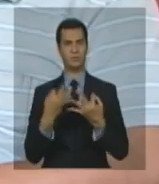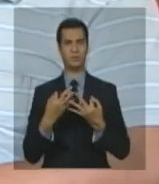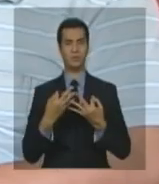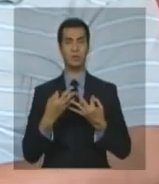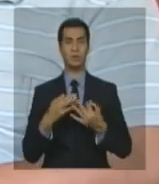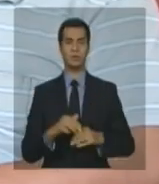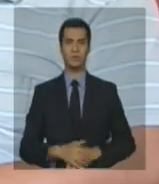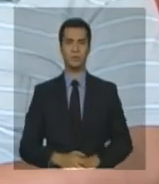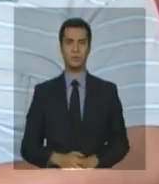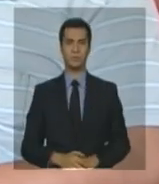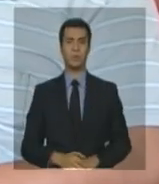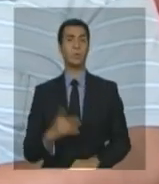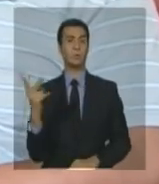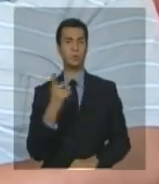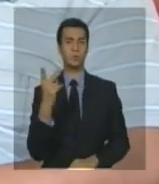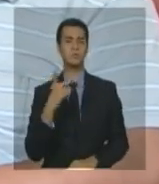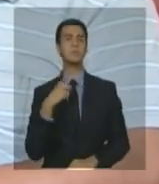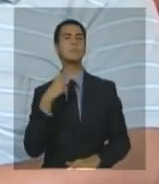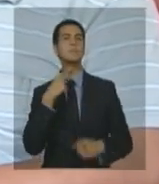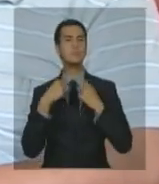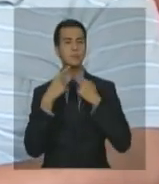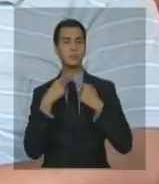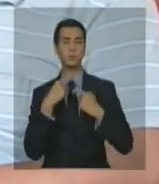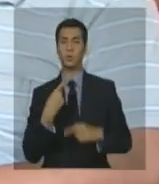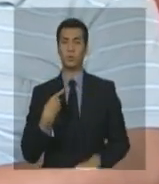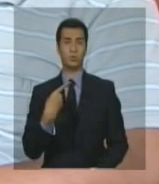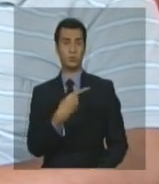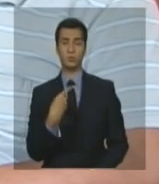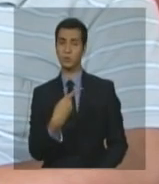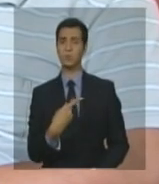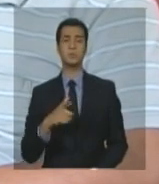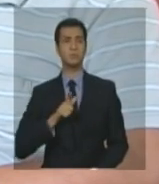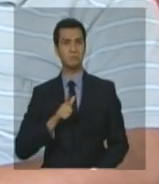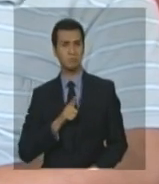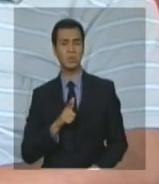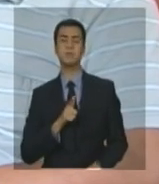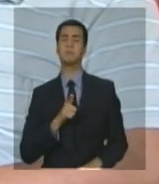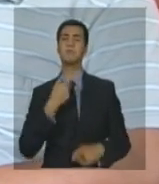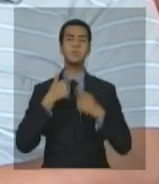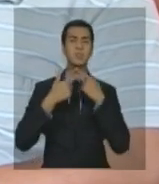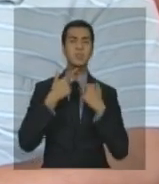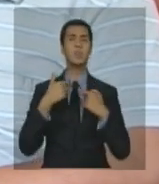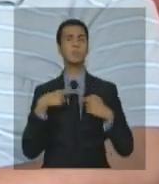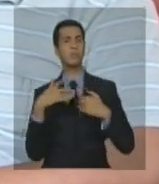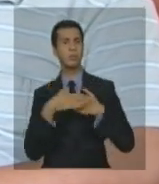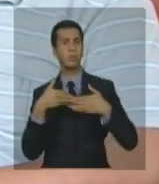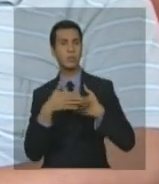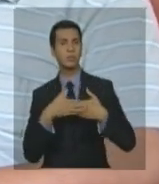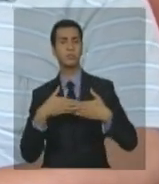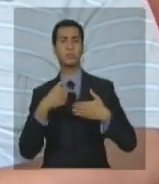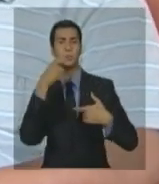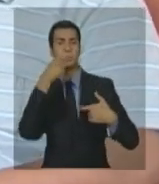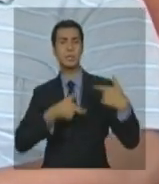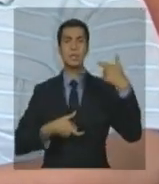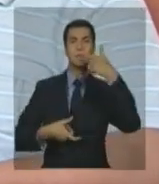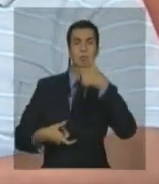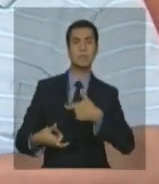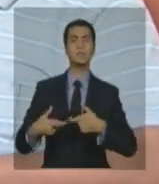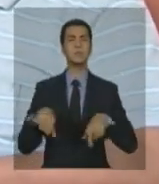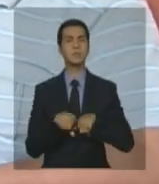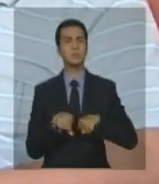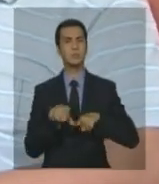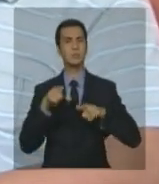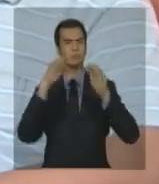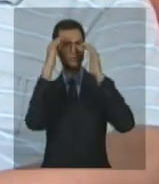As pessoas não entendem que a gente se relaciona normalmente, que a gente tem desejo, tem carinho, interesse, respeito